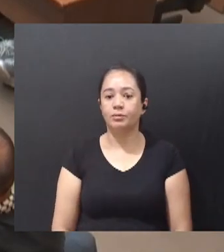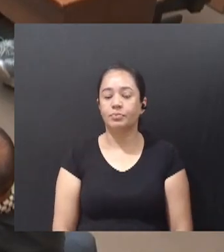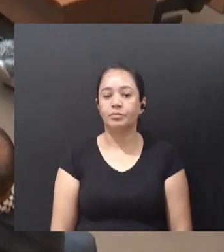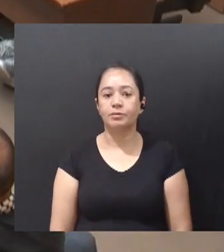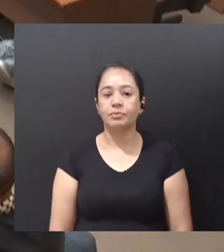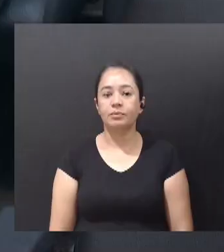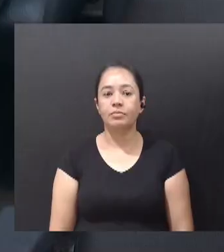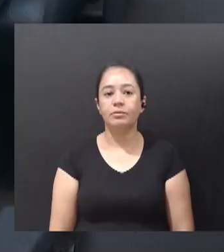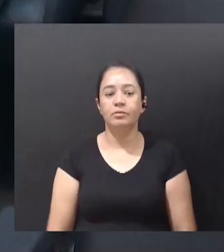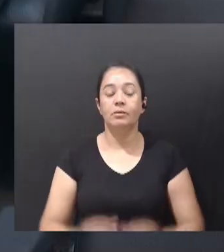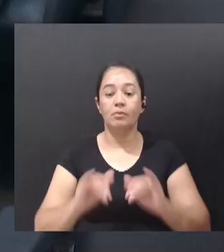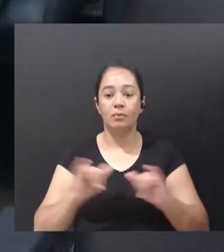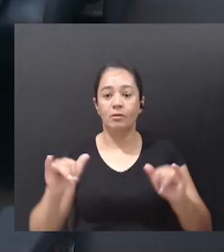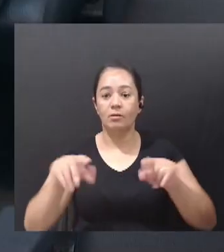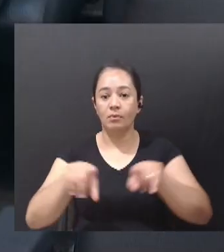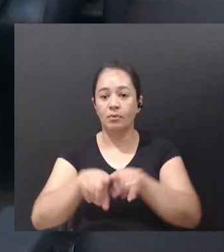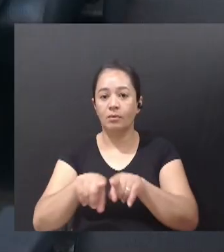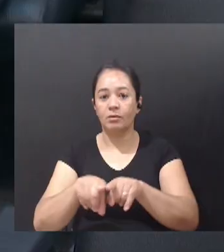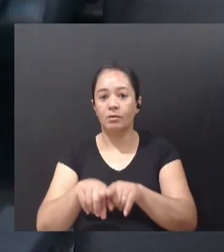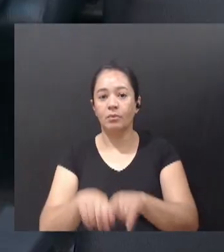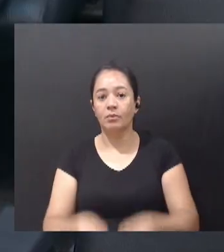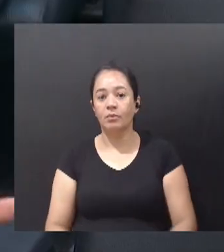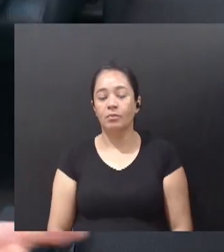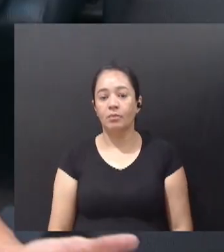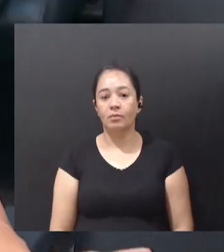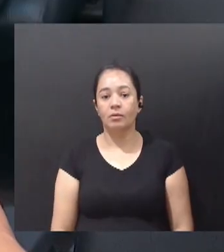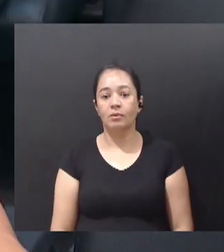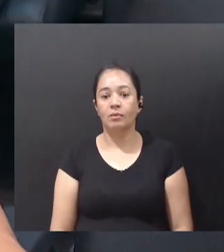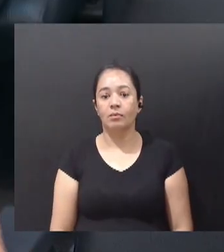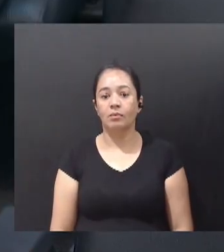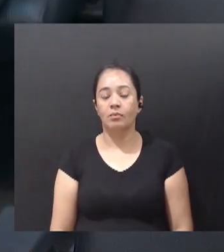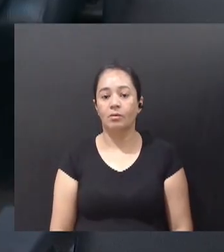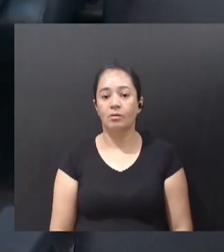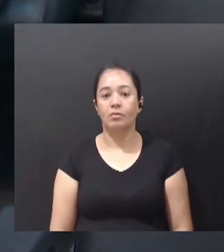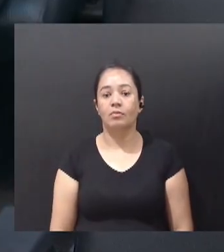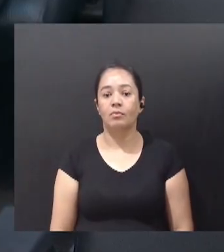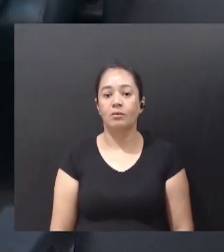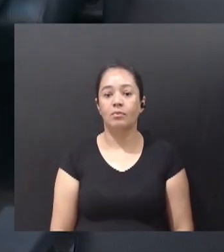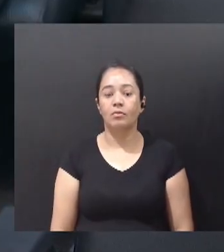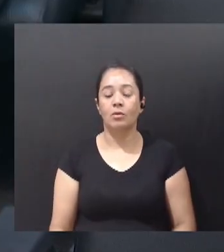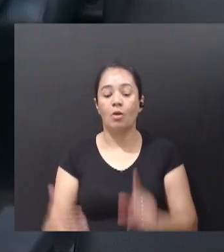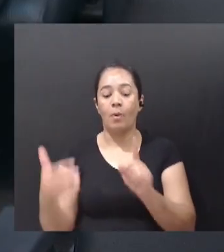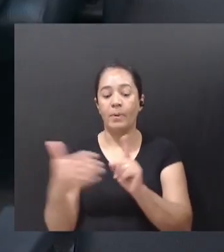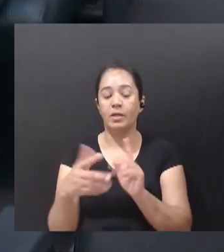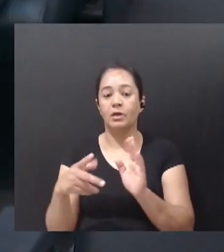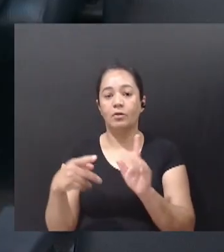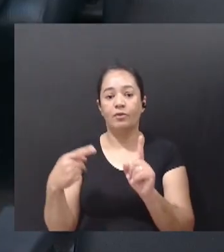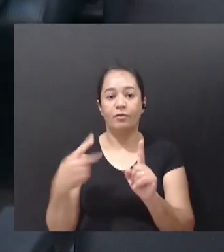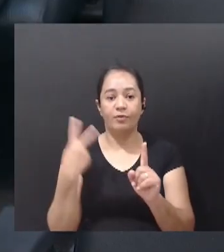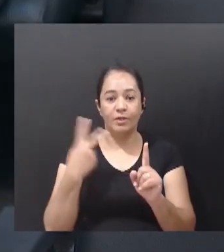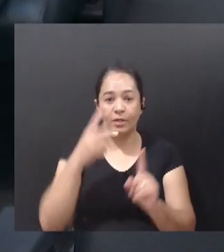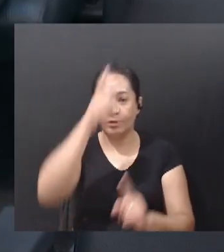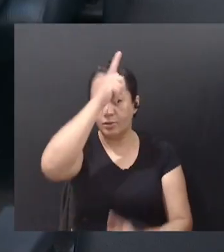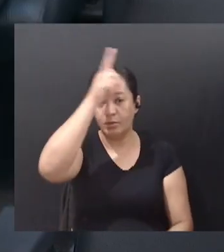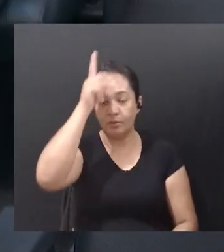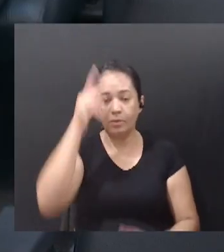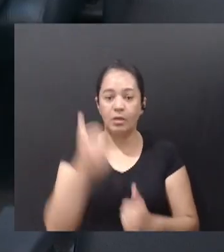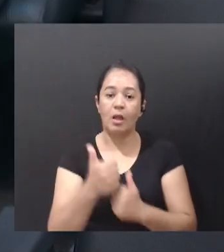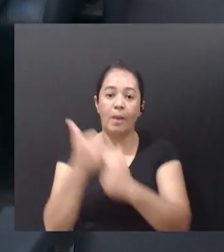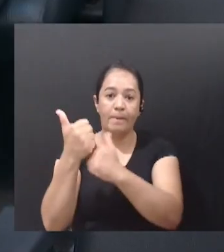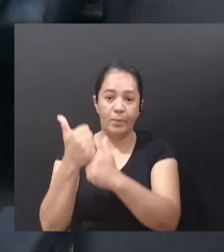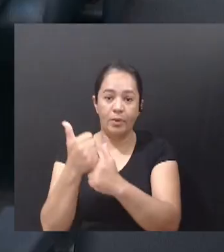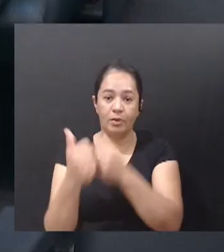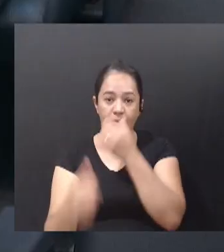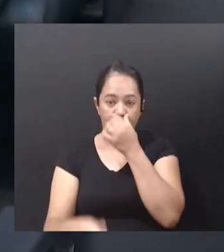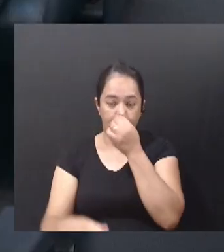Registrar também que o mandato do Gustavo Peta apoia a Batalha da Home aqui em Campinas, então é um movimento